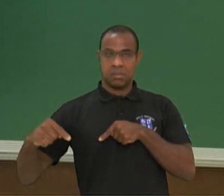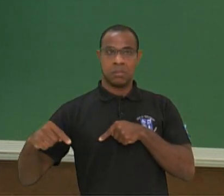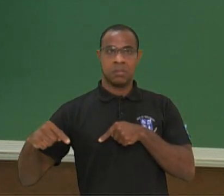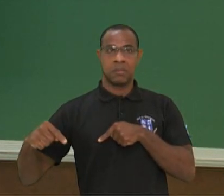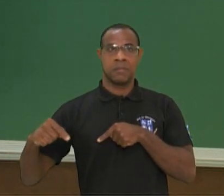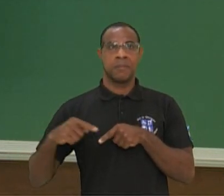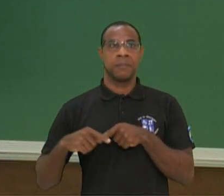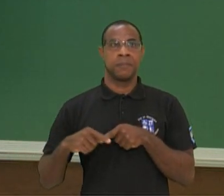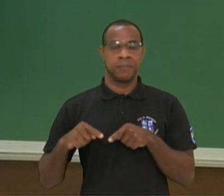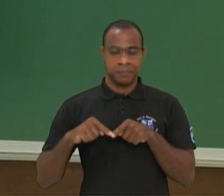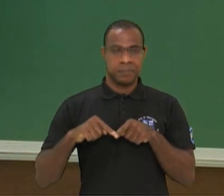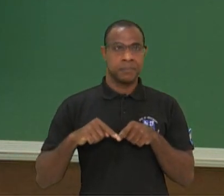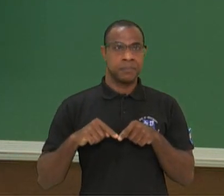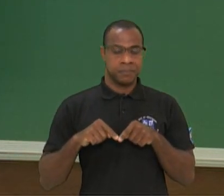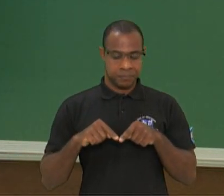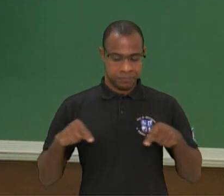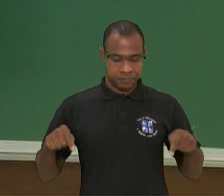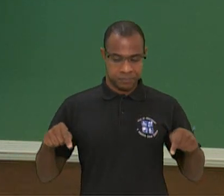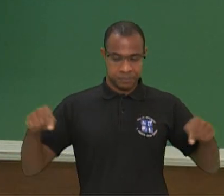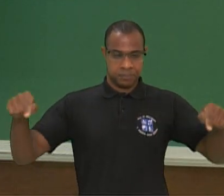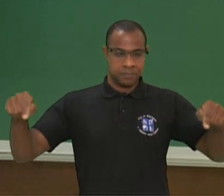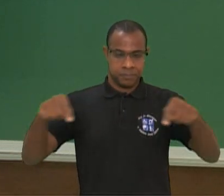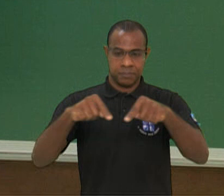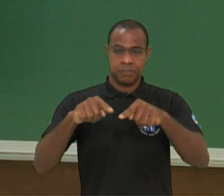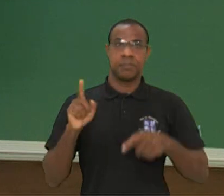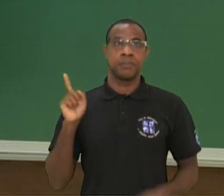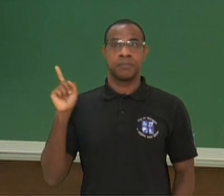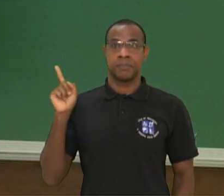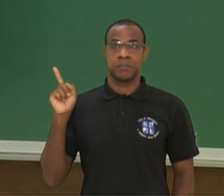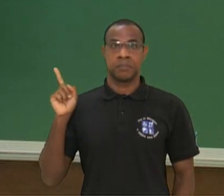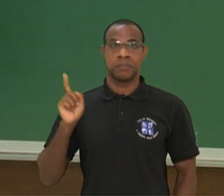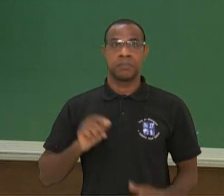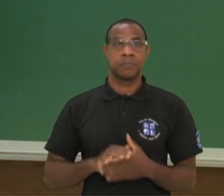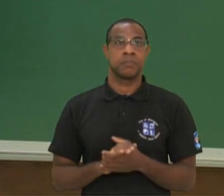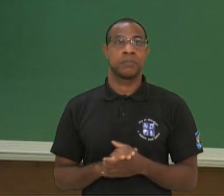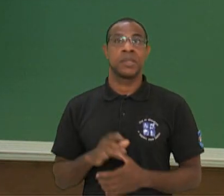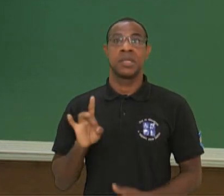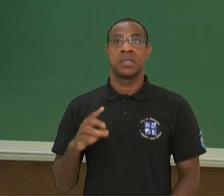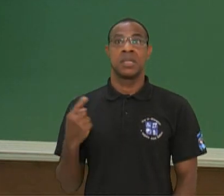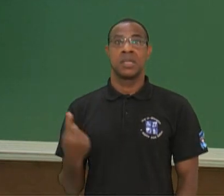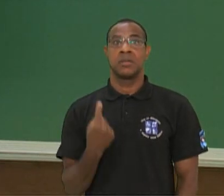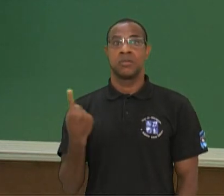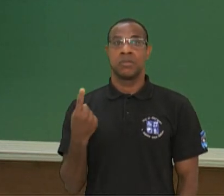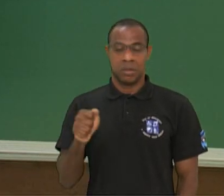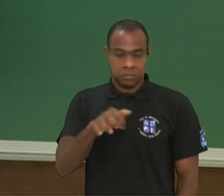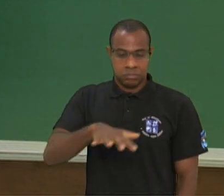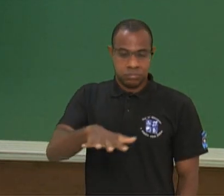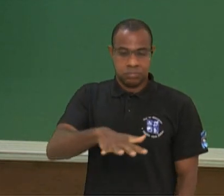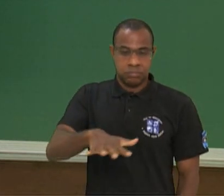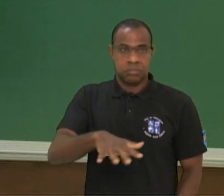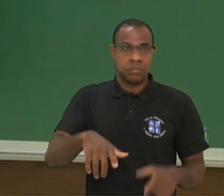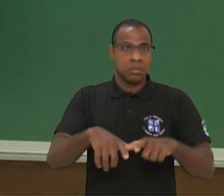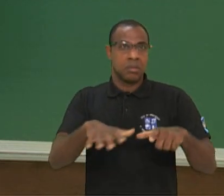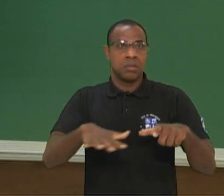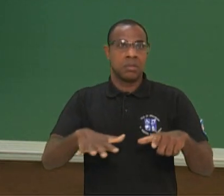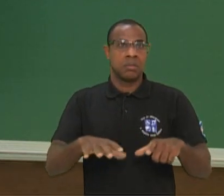quadra toda. E quando é individual, ele vai utilizar somente esse espaço interno aqui, que é de